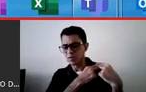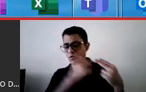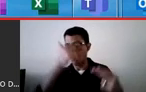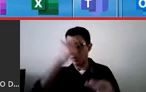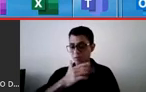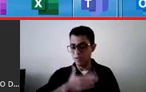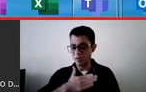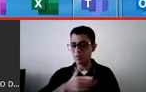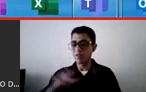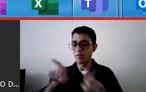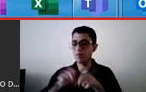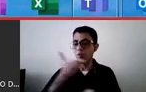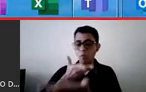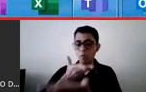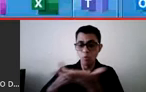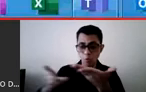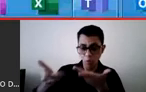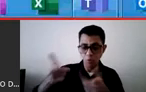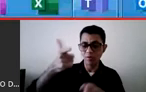mesmo e com os outros.